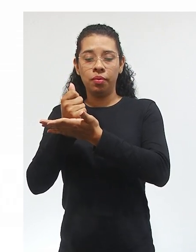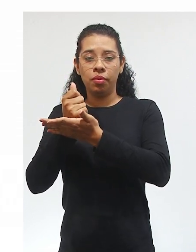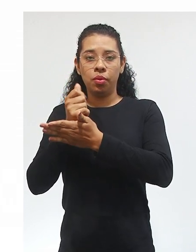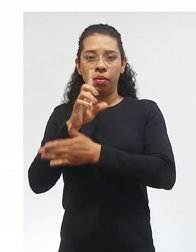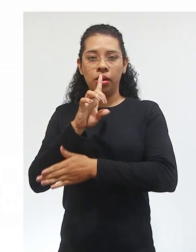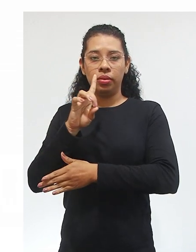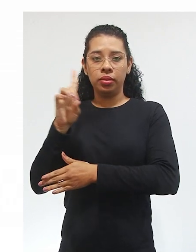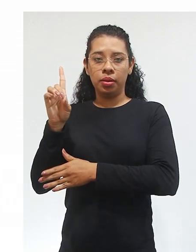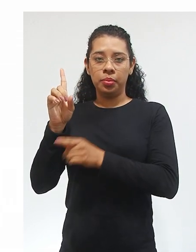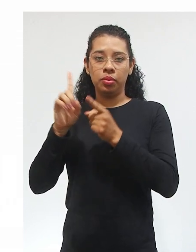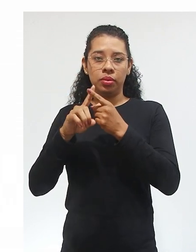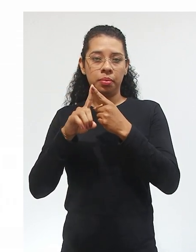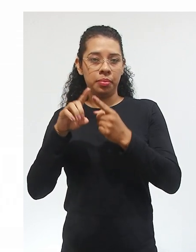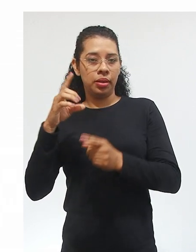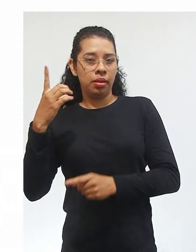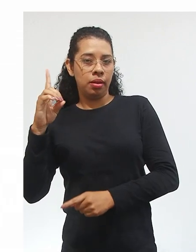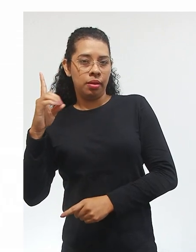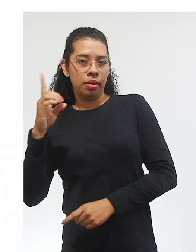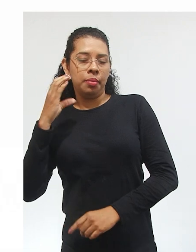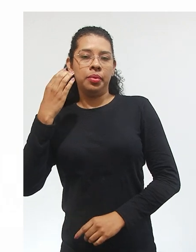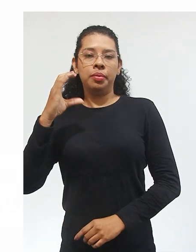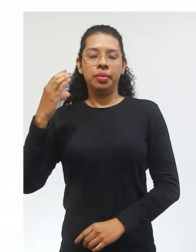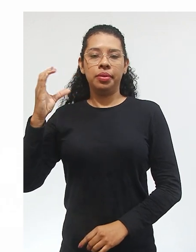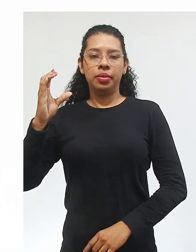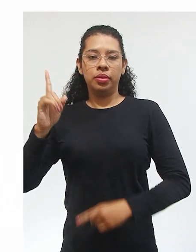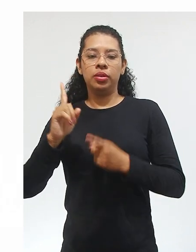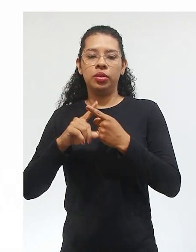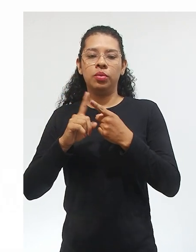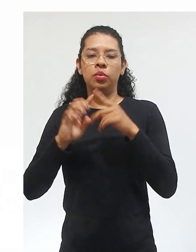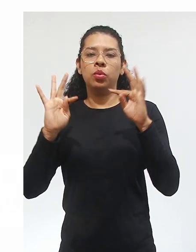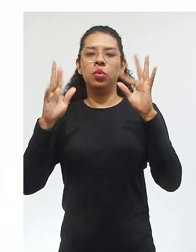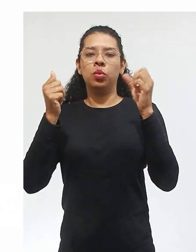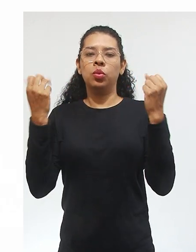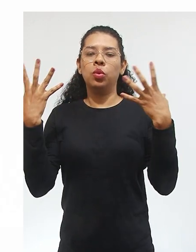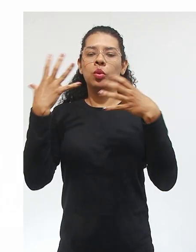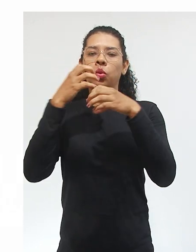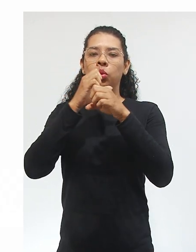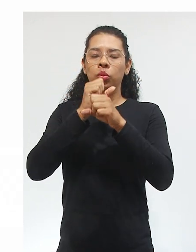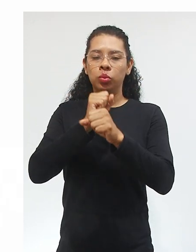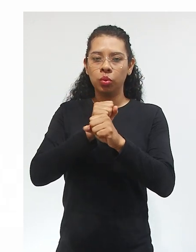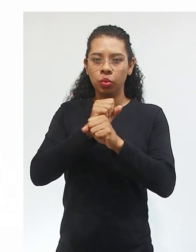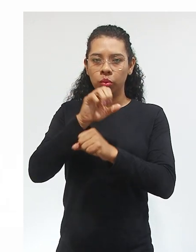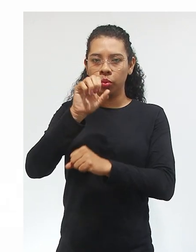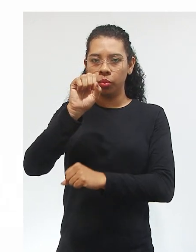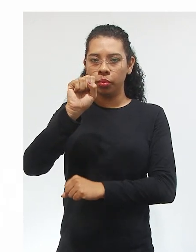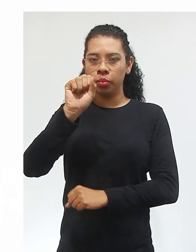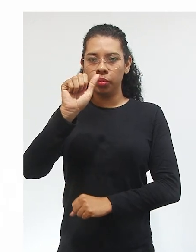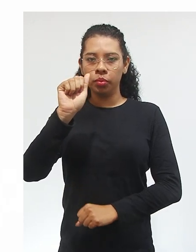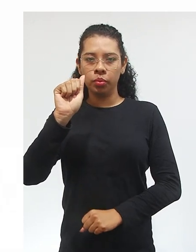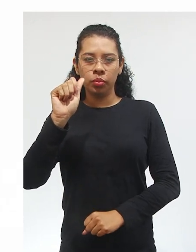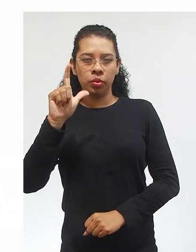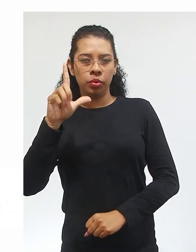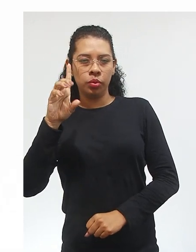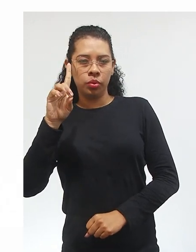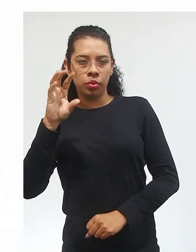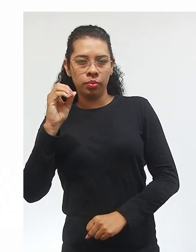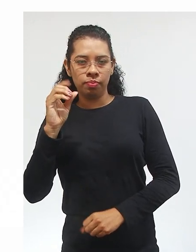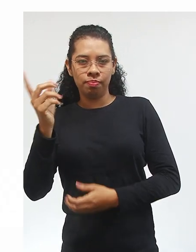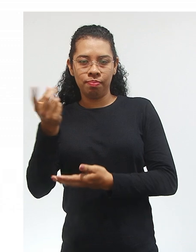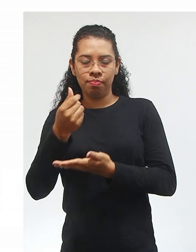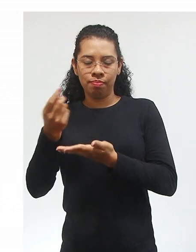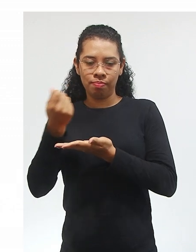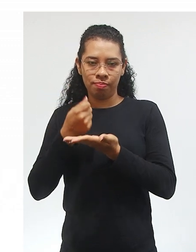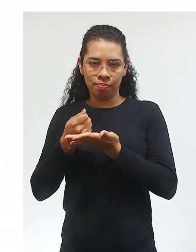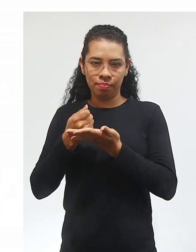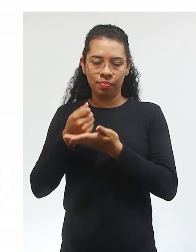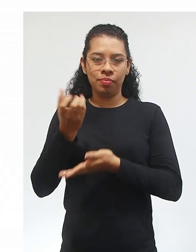ou a crédito da conta num determinado período, além do respectivo saldo. Então, esse razonete a gente vai trabalhar bastante ali no 3.2,